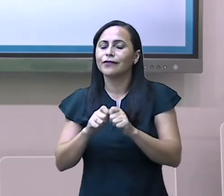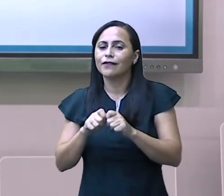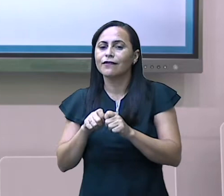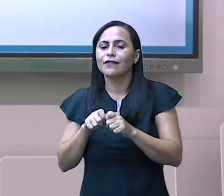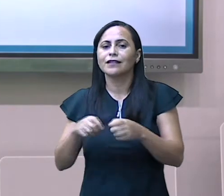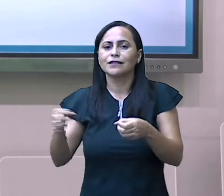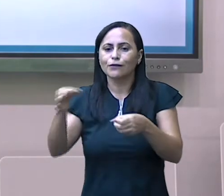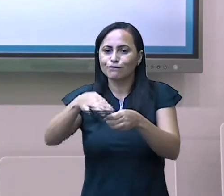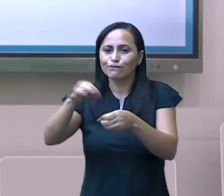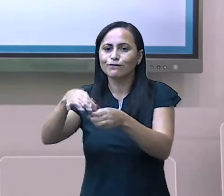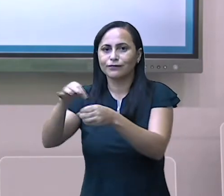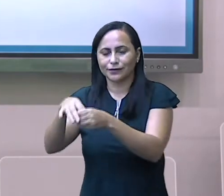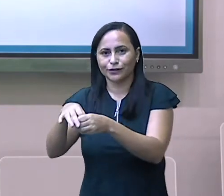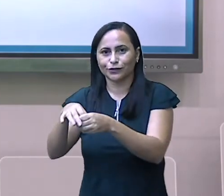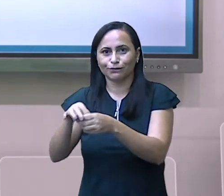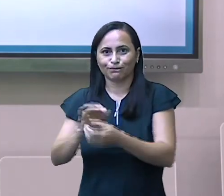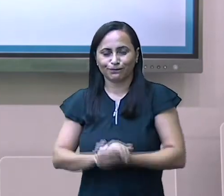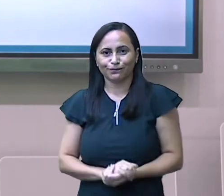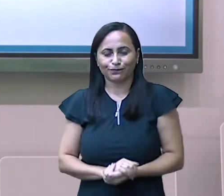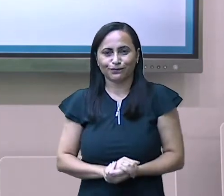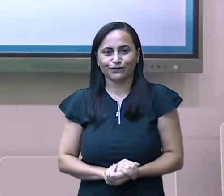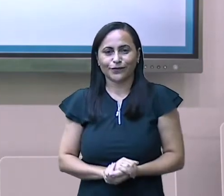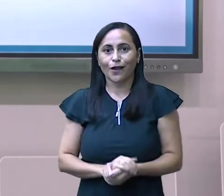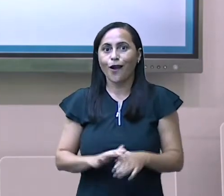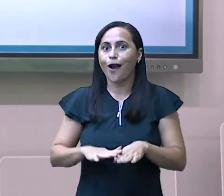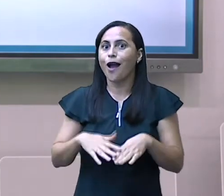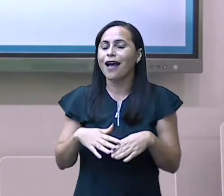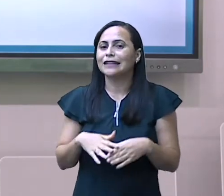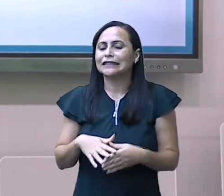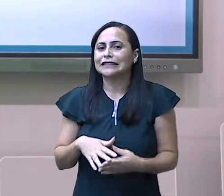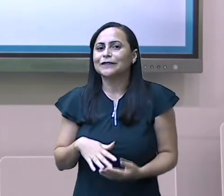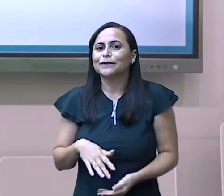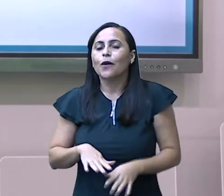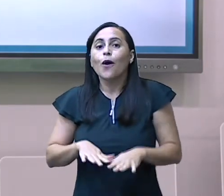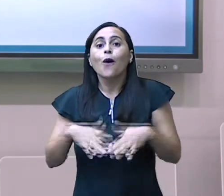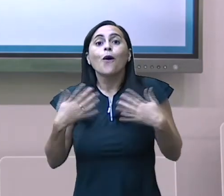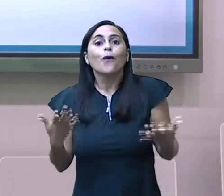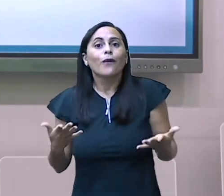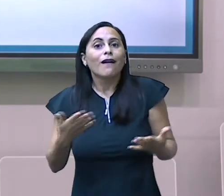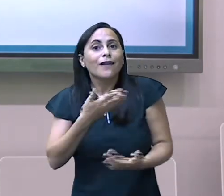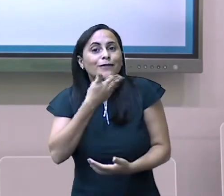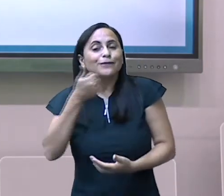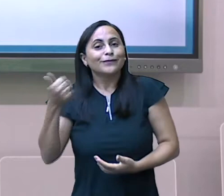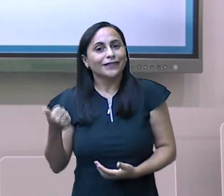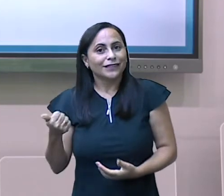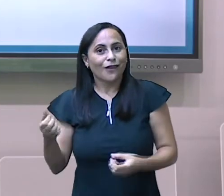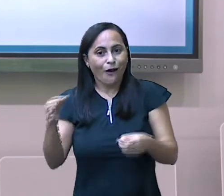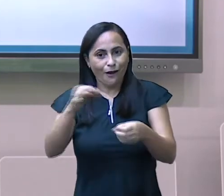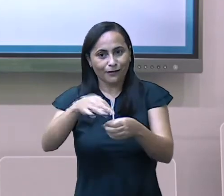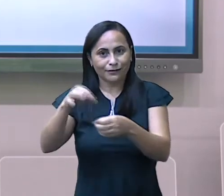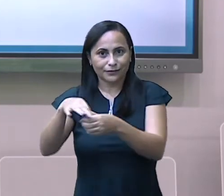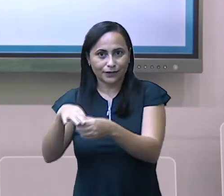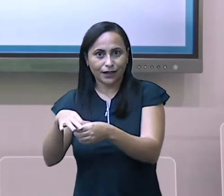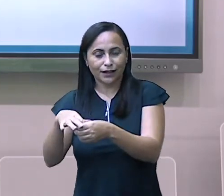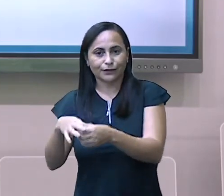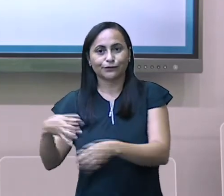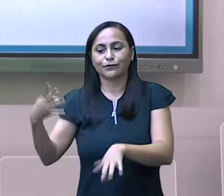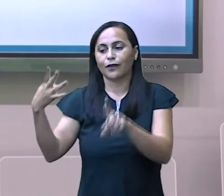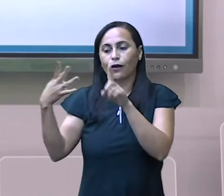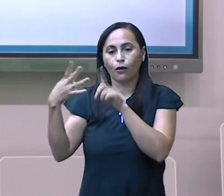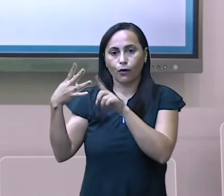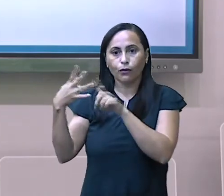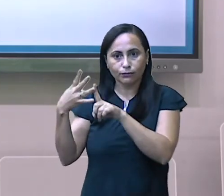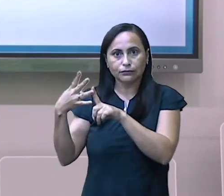quando falar assim, qual que é o solo bom para eu fazer uma horta, cultivar uma horta? O solo